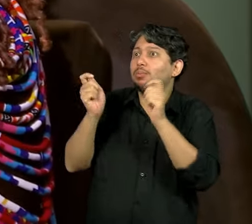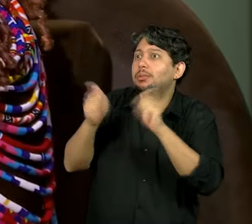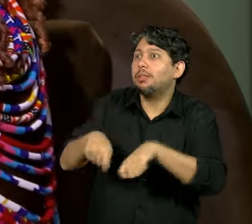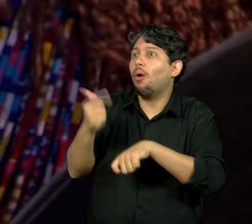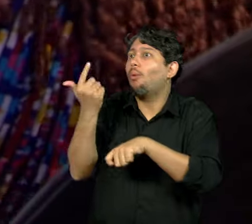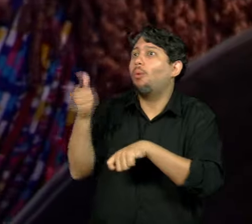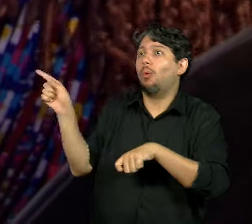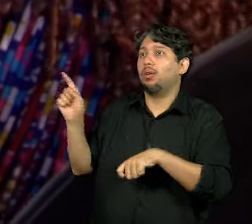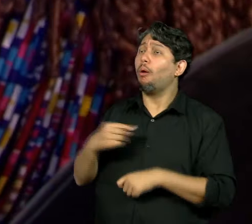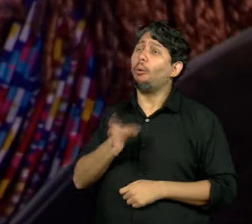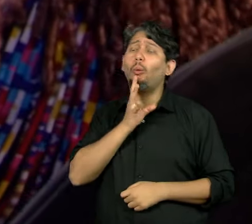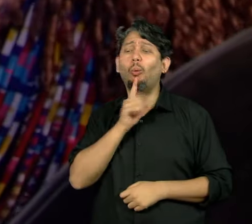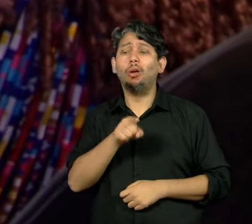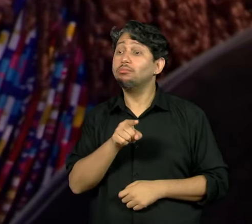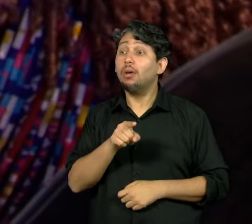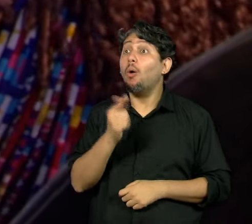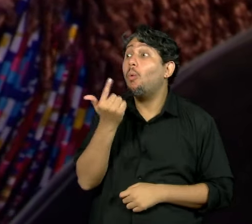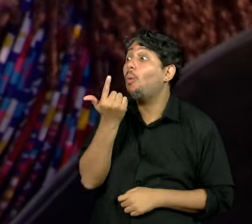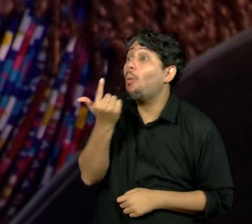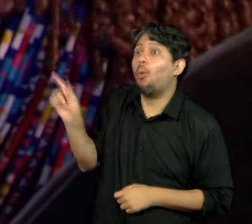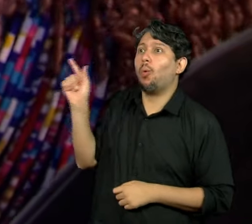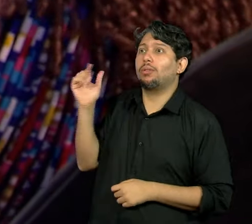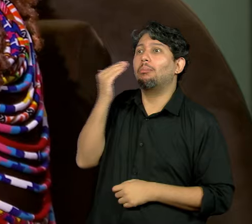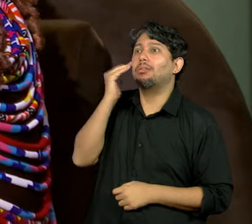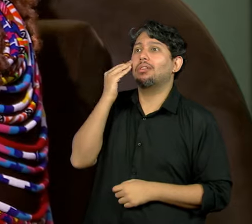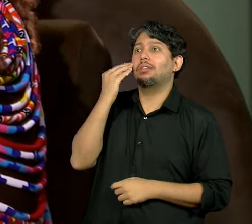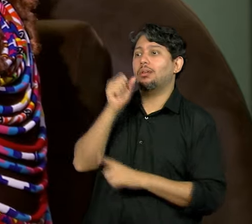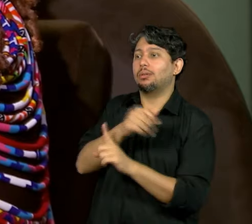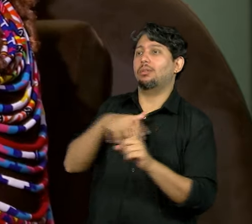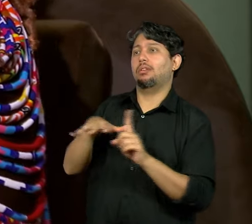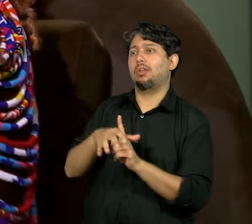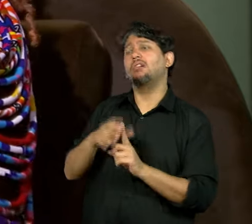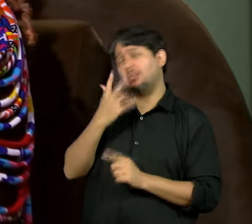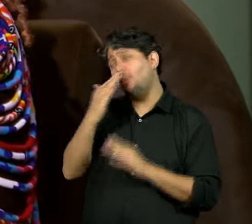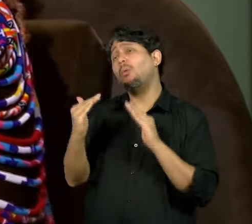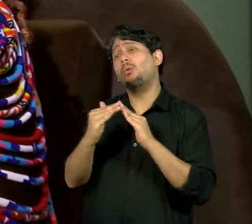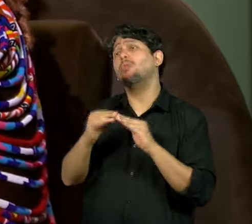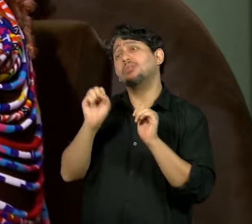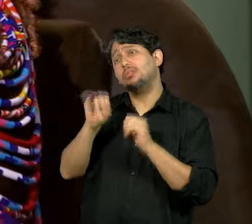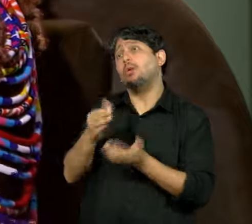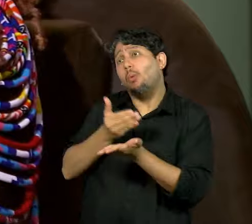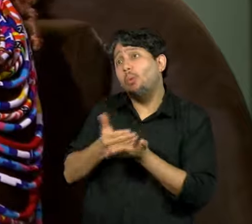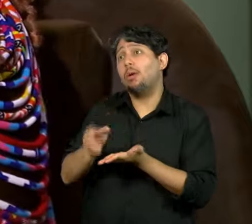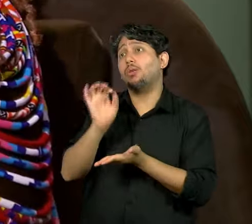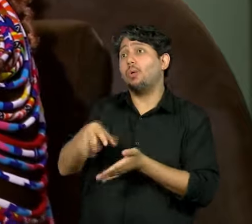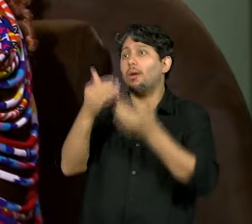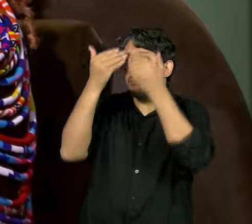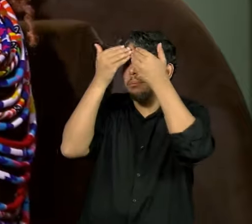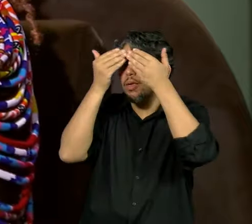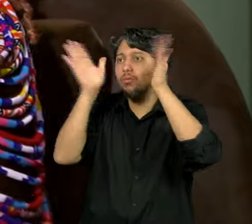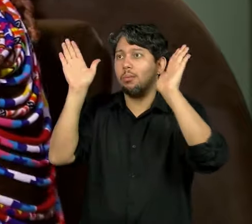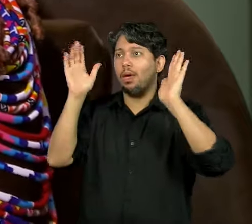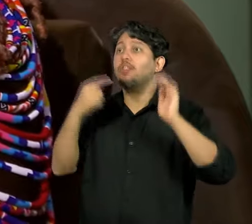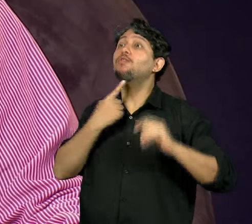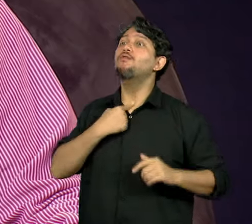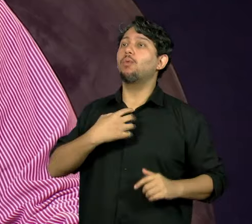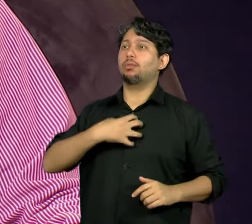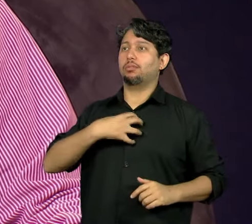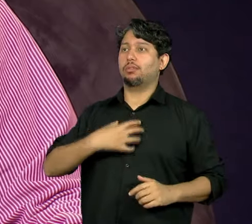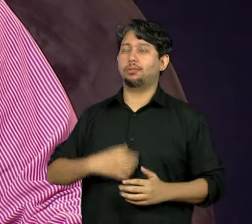gente conhece de entender a nossa vida em sociedade. Então, sim, com certeza a gente começa por aí. Mente aberta e